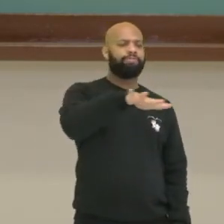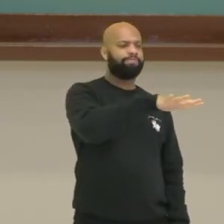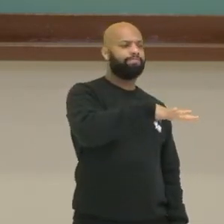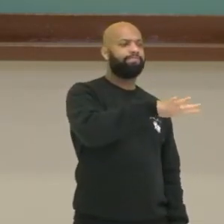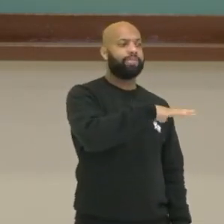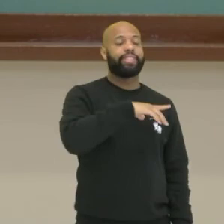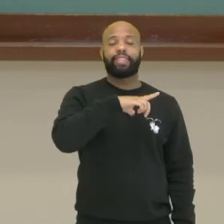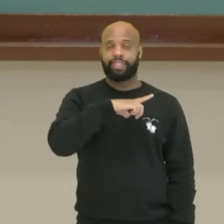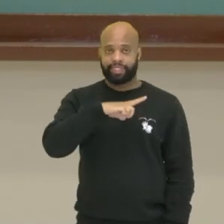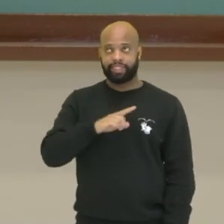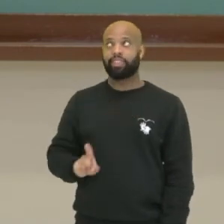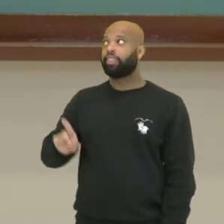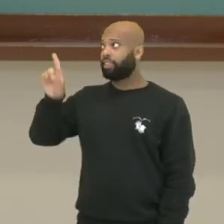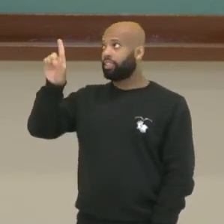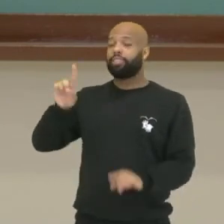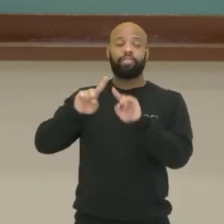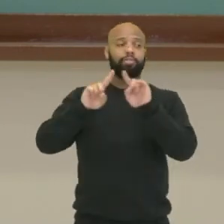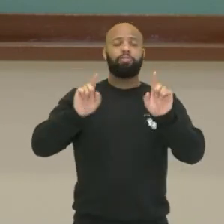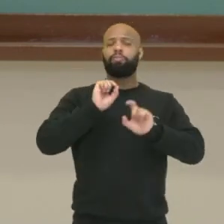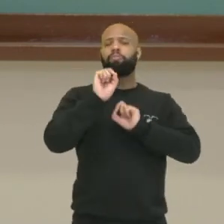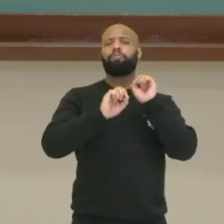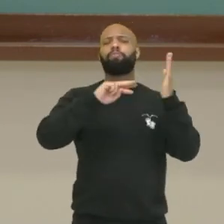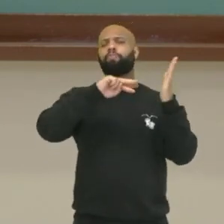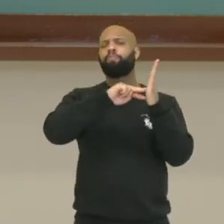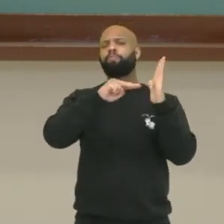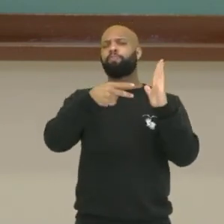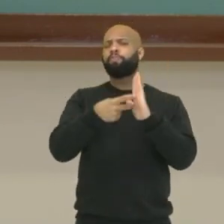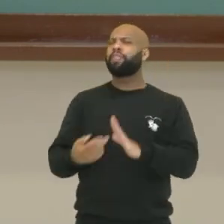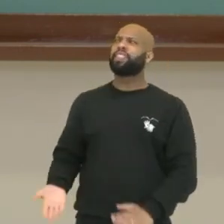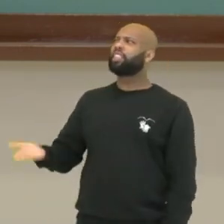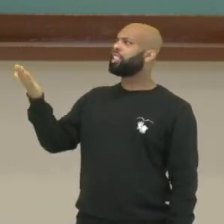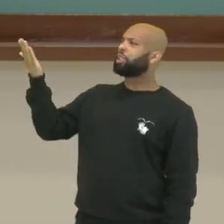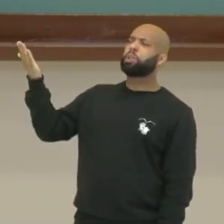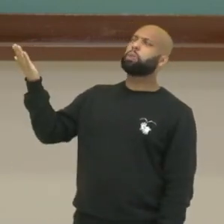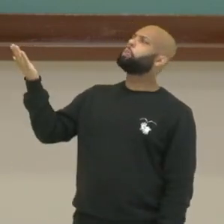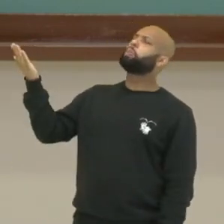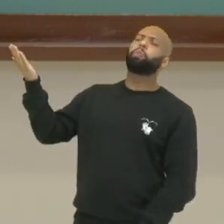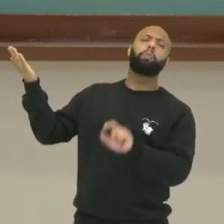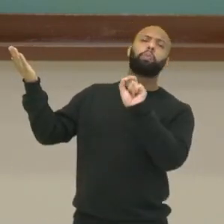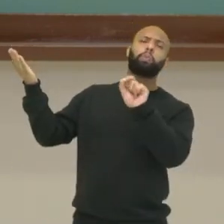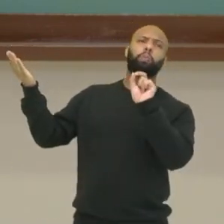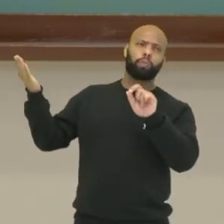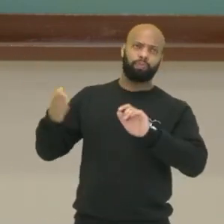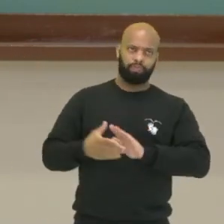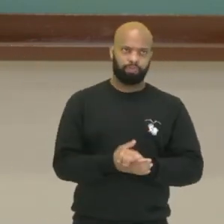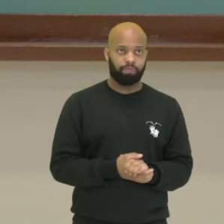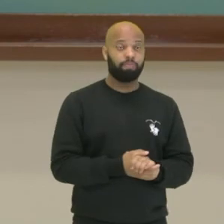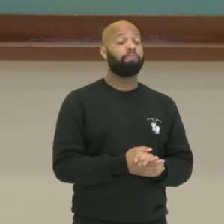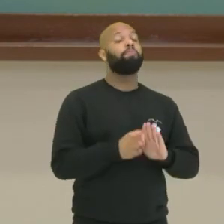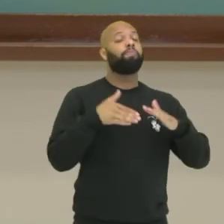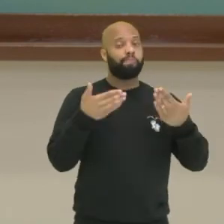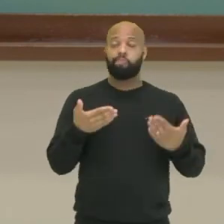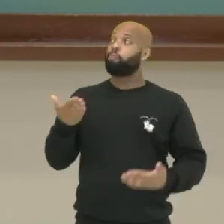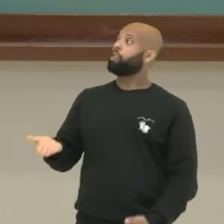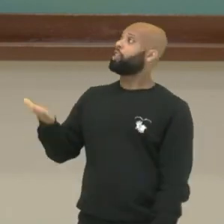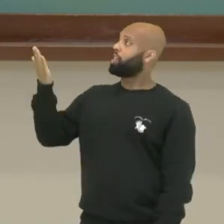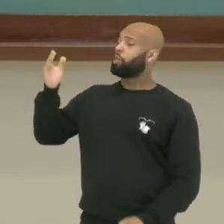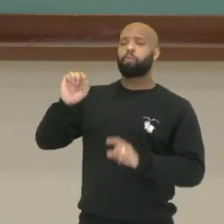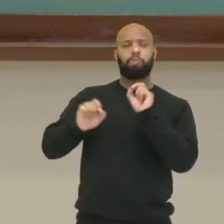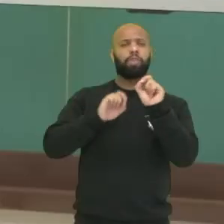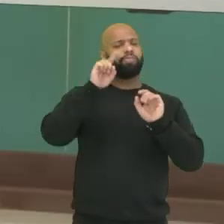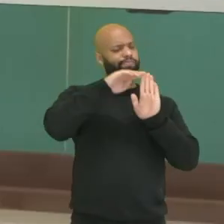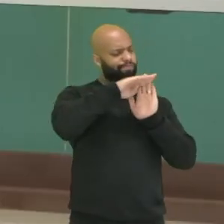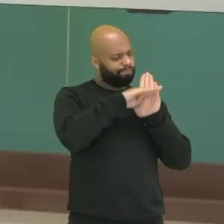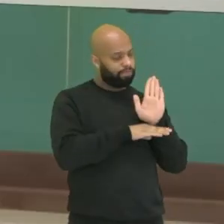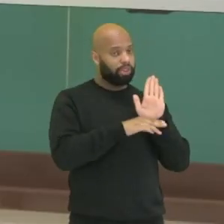hoje, mas afinal, o que é esse tal de podcast, professor? Os podcasts são programas